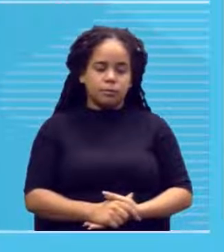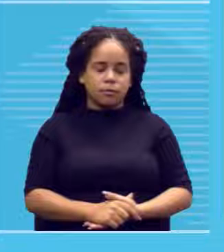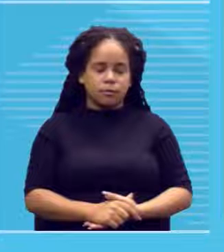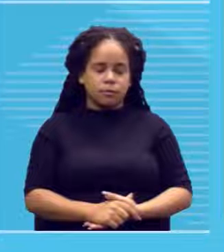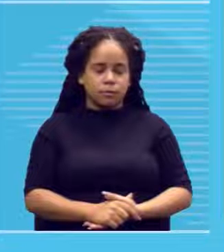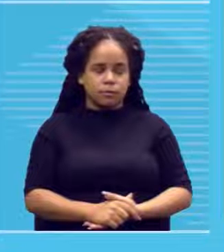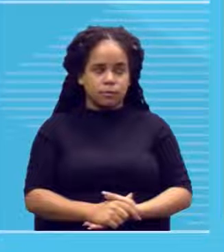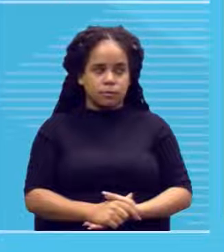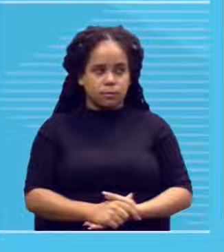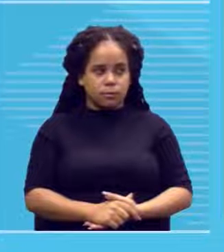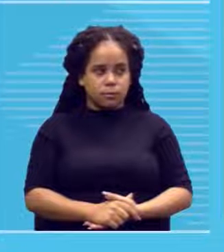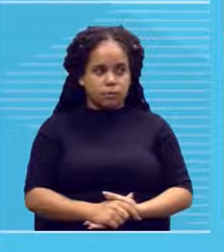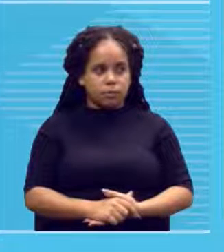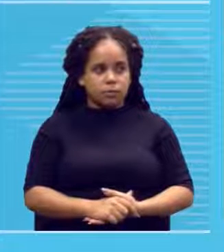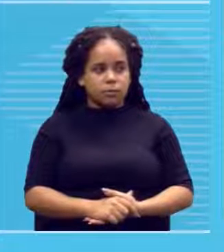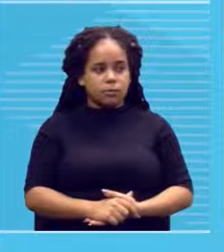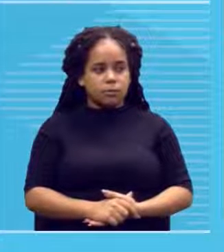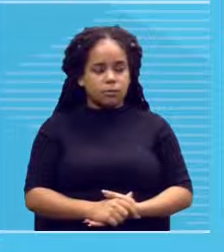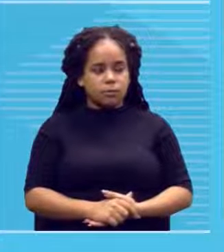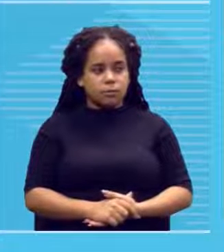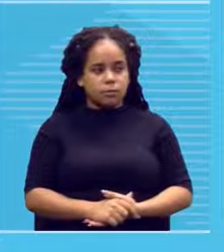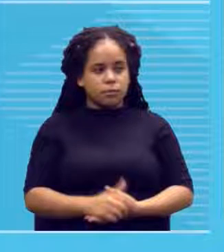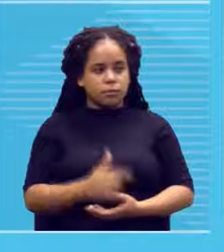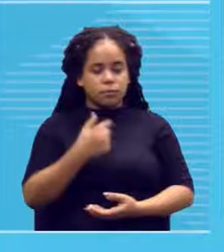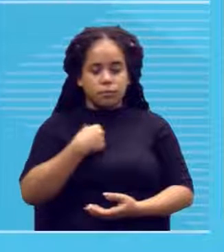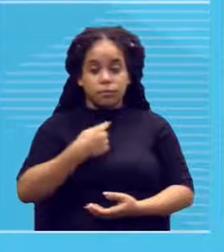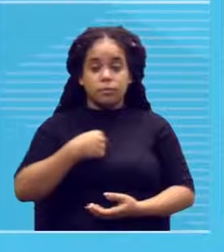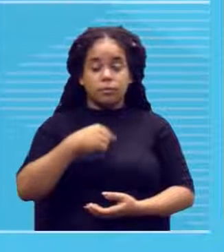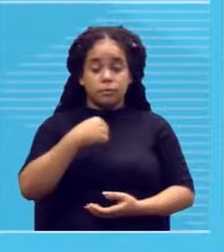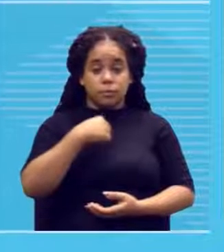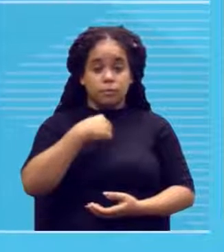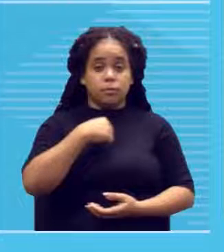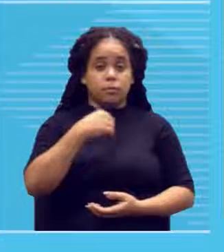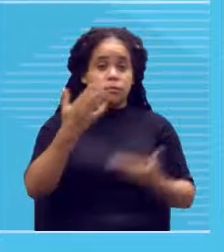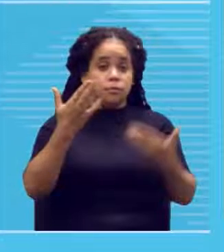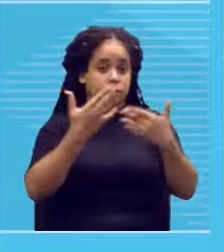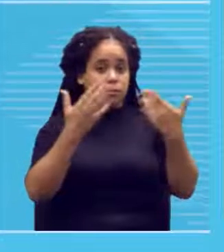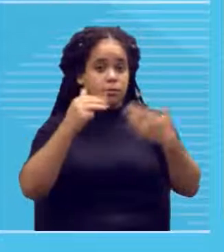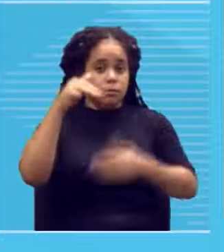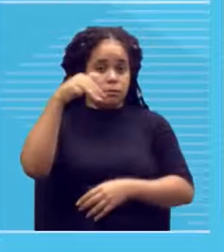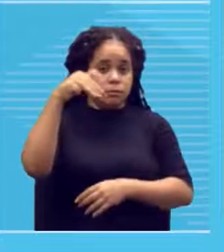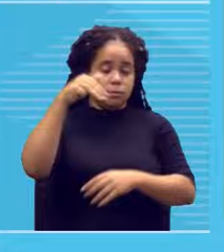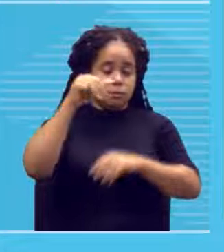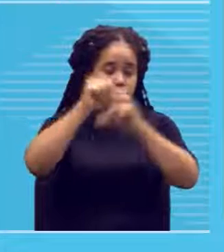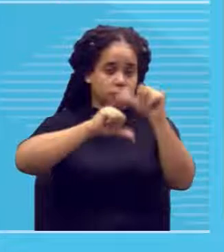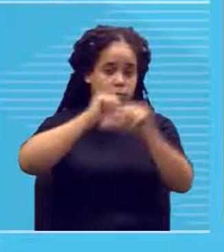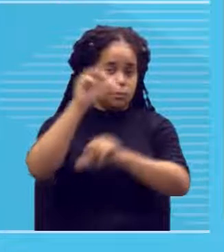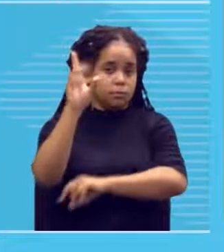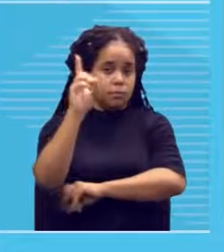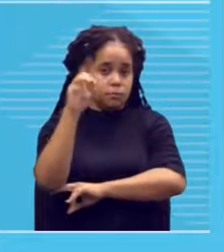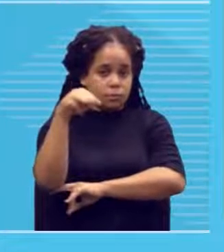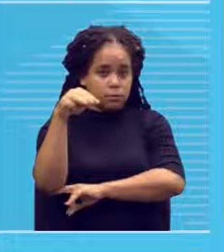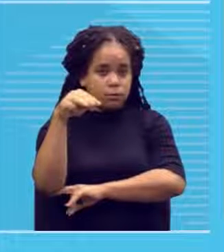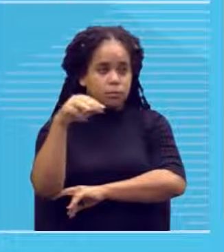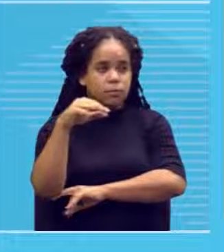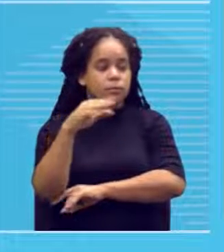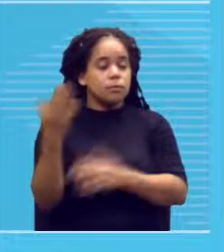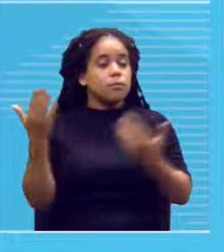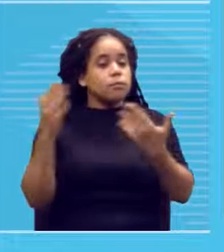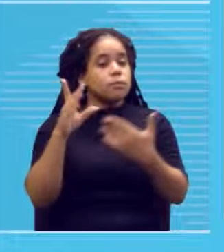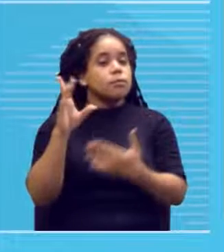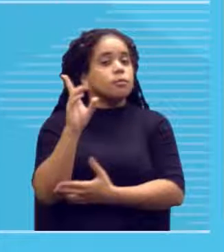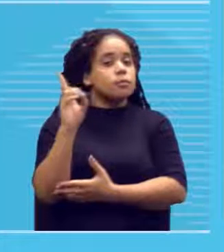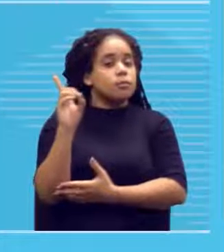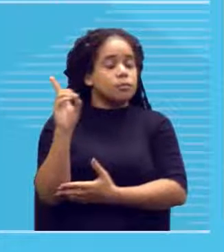né Eu estou indo né metro quadrado decímetro quadrado eu estou indo para a direita